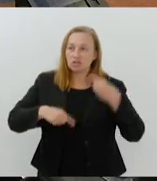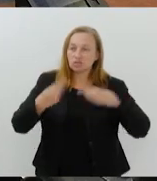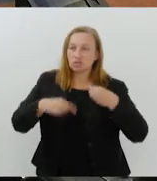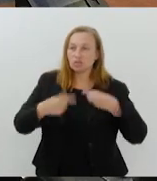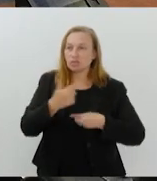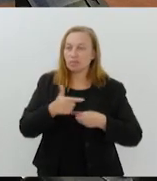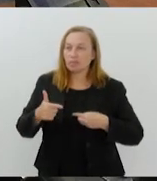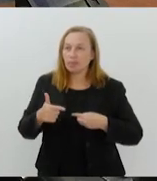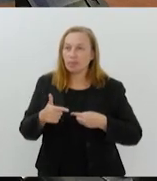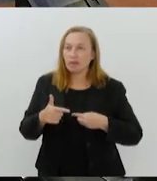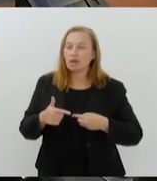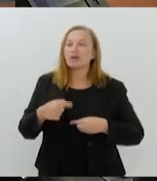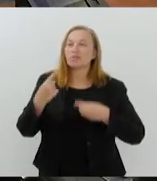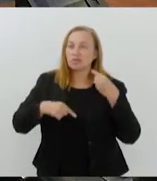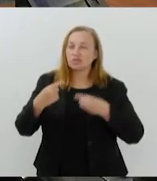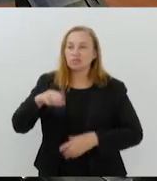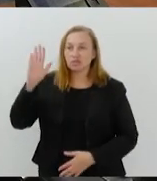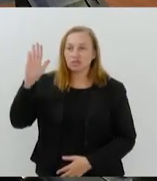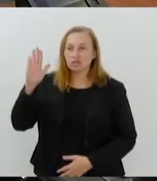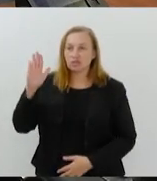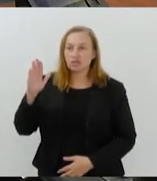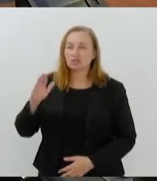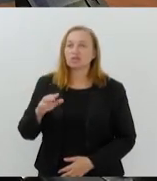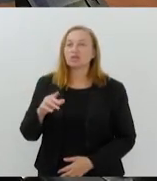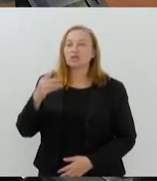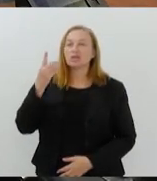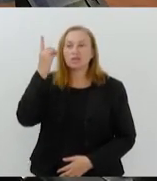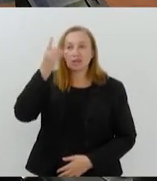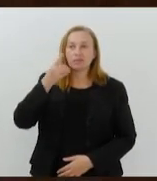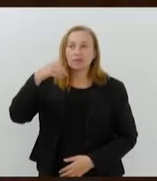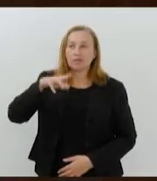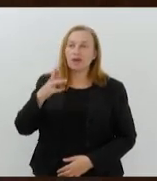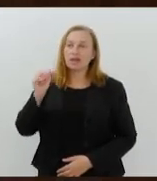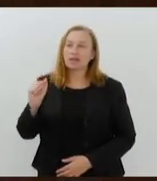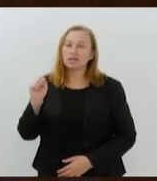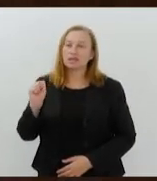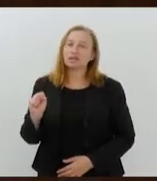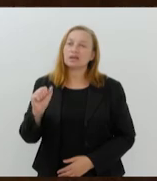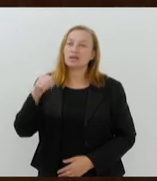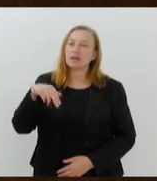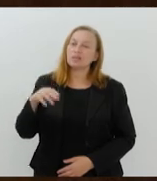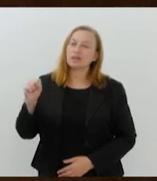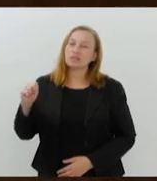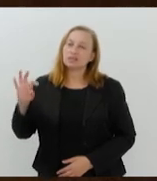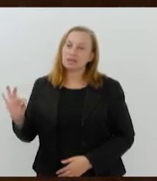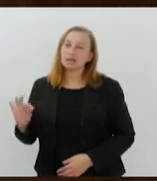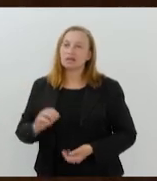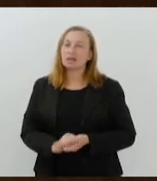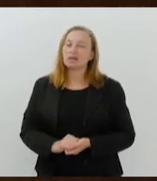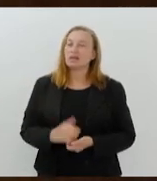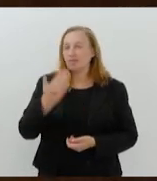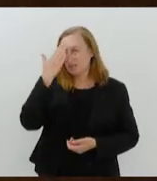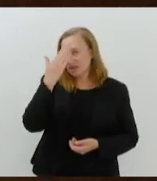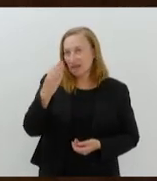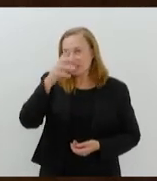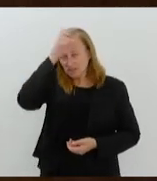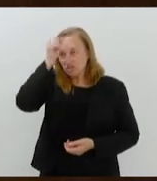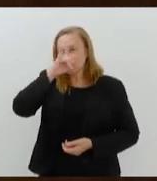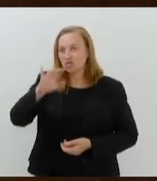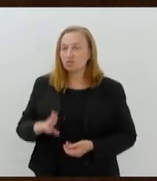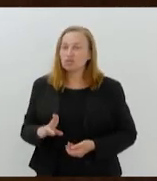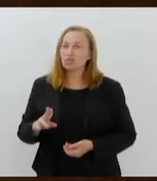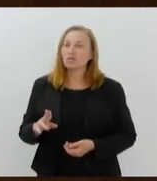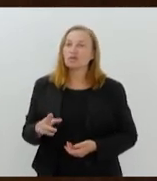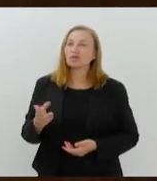Para discutir? Para discutir, tia Ju. Deputada Marina do MST. Obrigada, tia Ju. Nossa excelentíssima